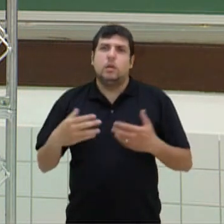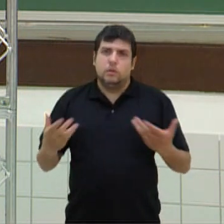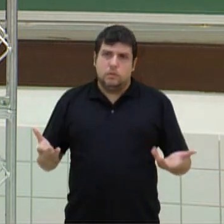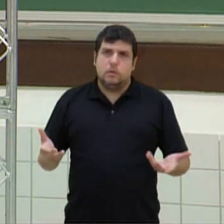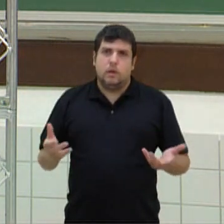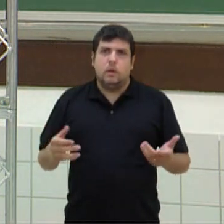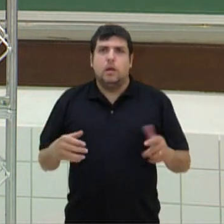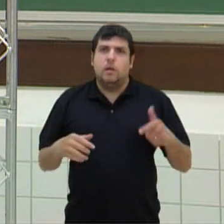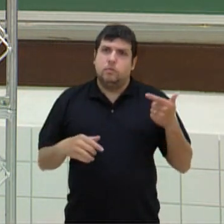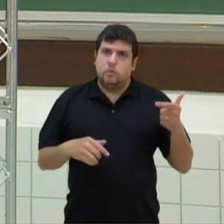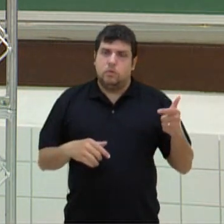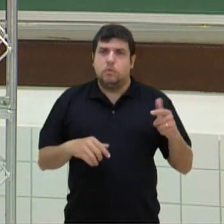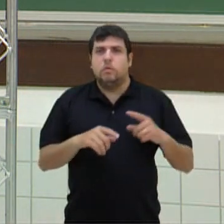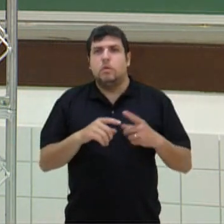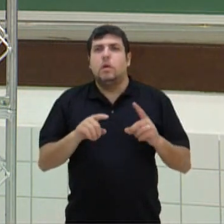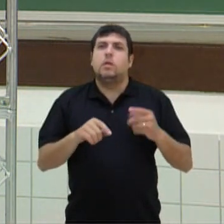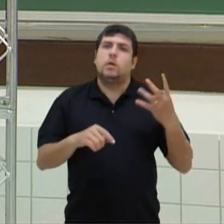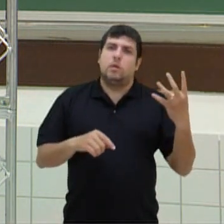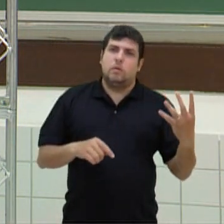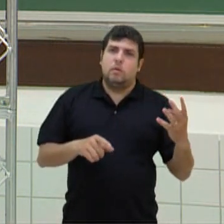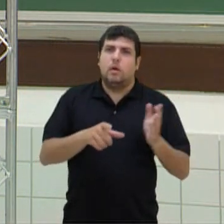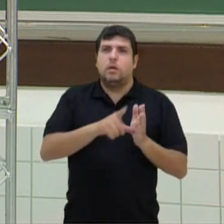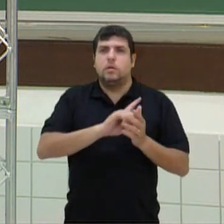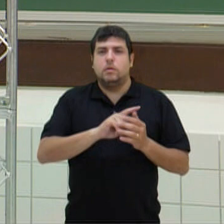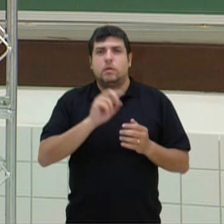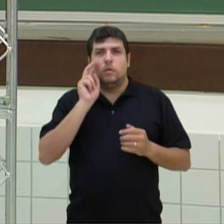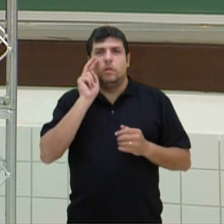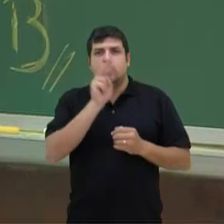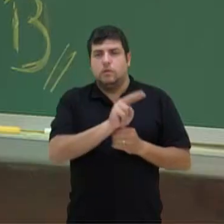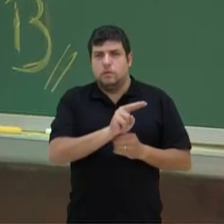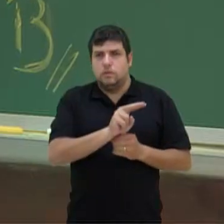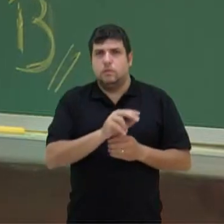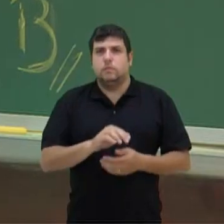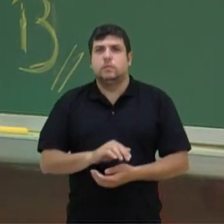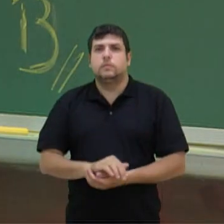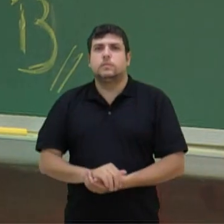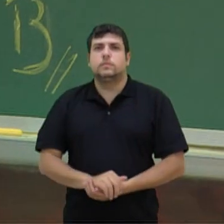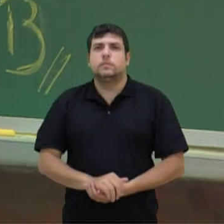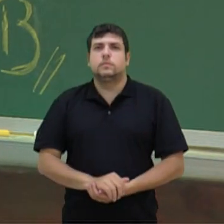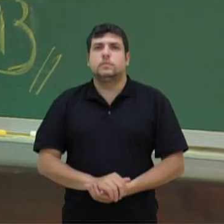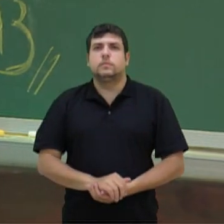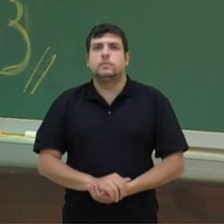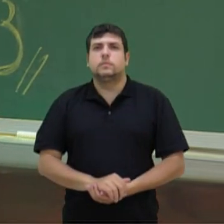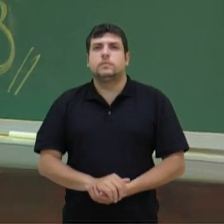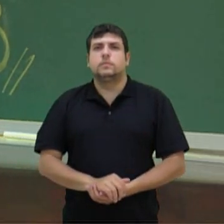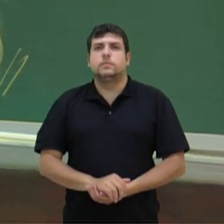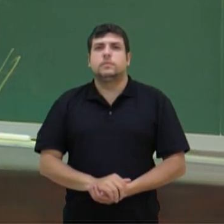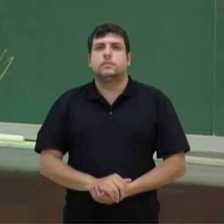ser 4 gramas, como a gente tinha visto ali no exercício. Ok?